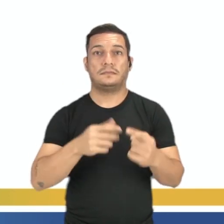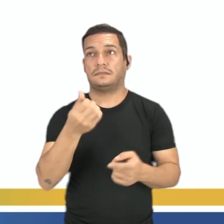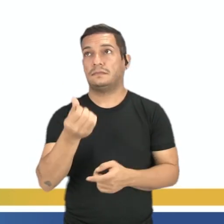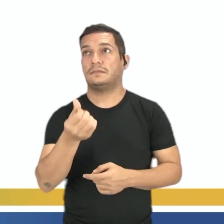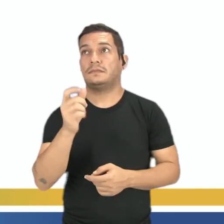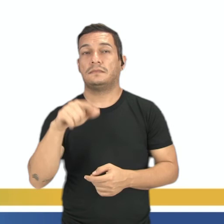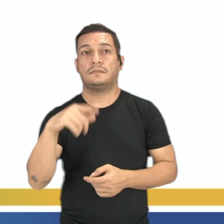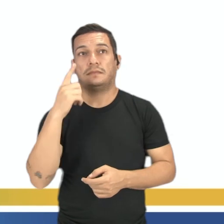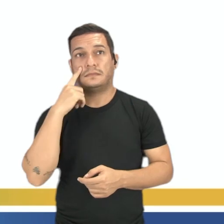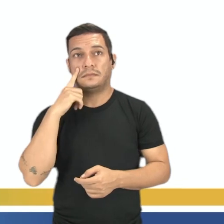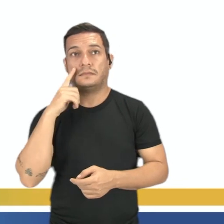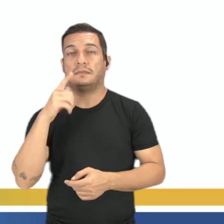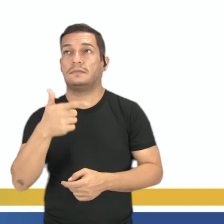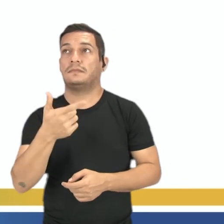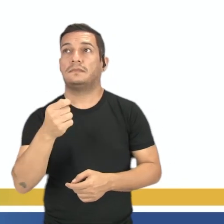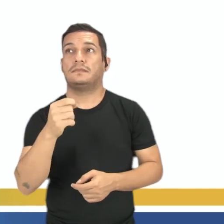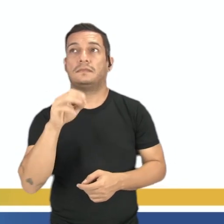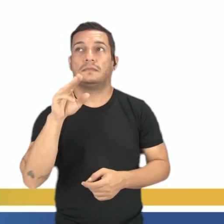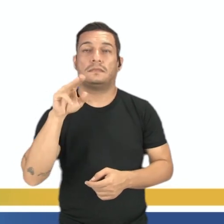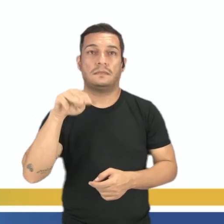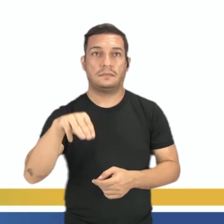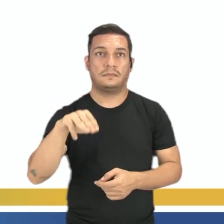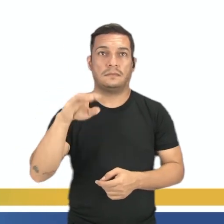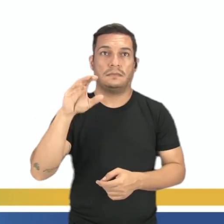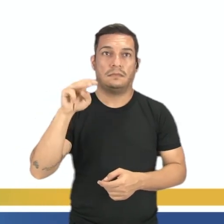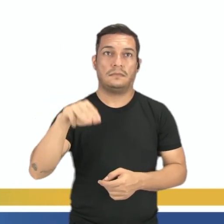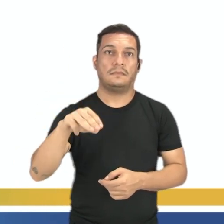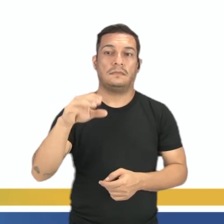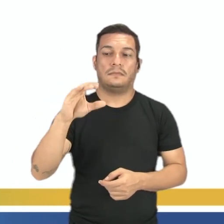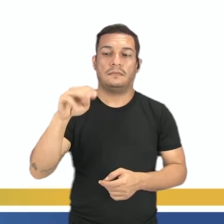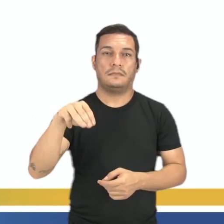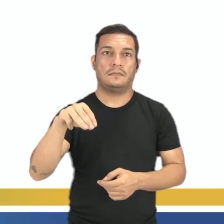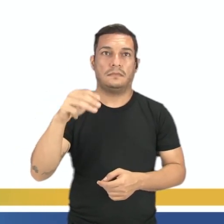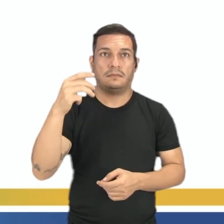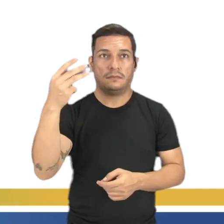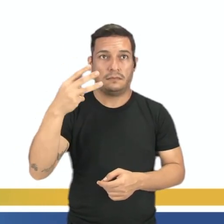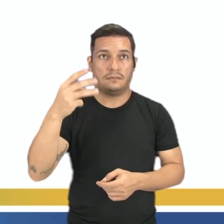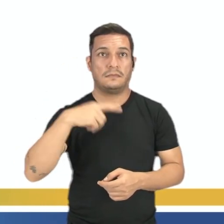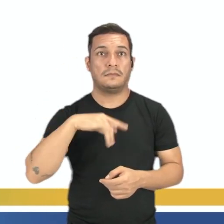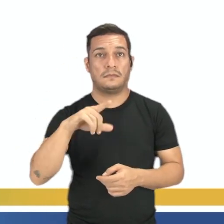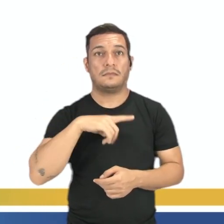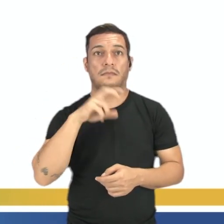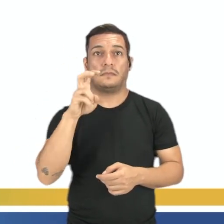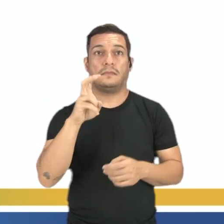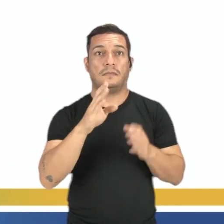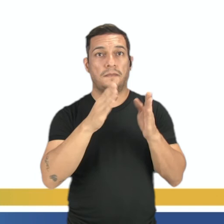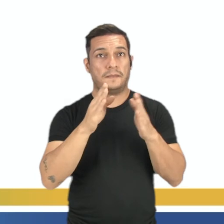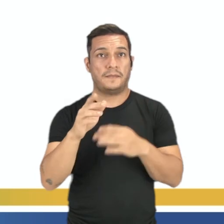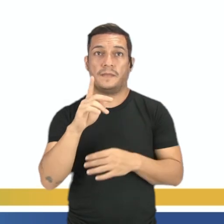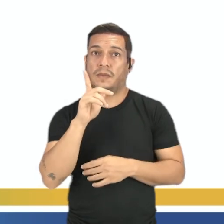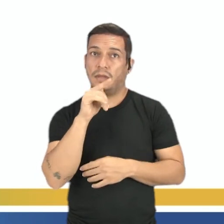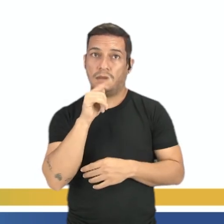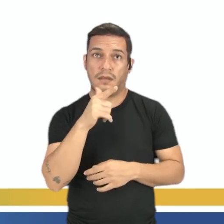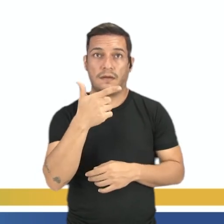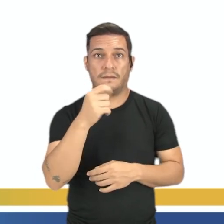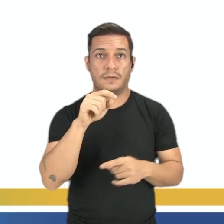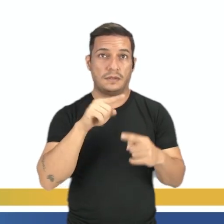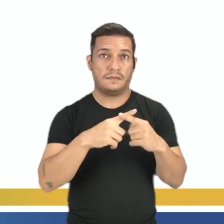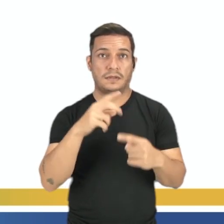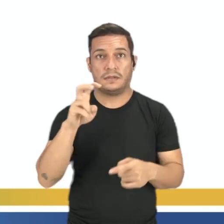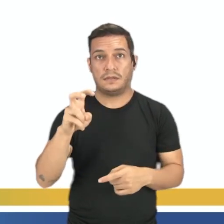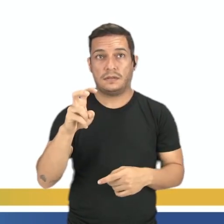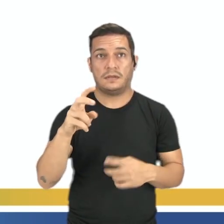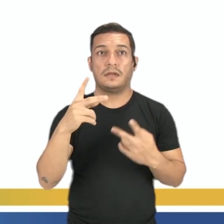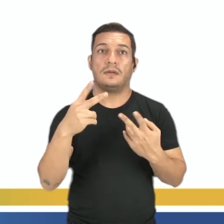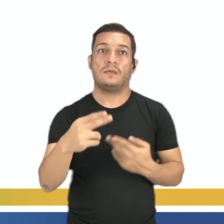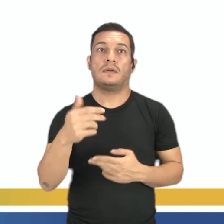para 6, nós temos igual a 20 centímetros cúbicos. Se temos 5 partes de água, vamos fazer a conta que é 20 vezes